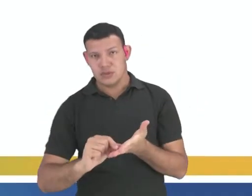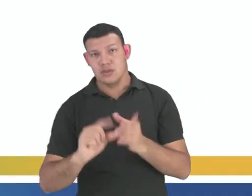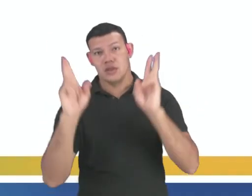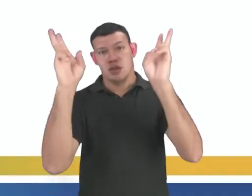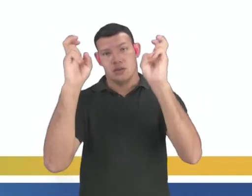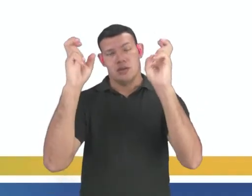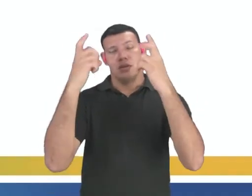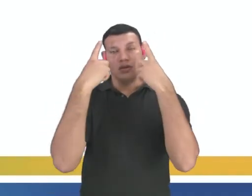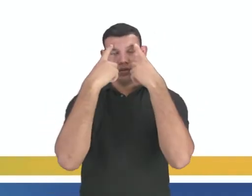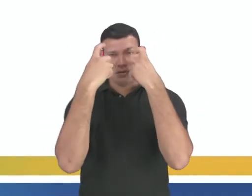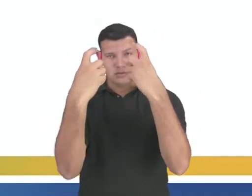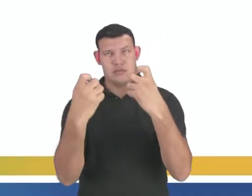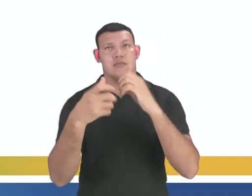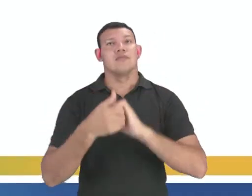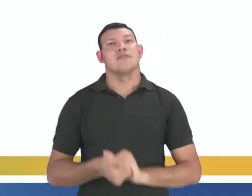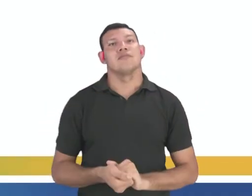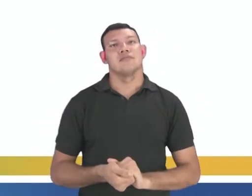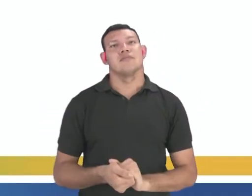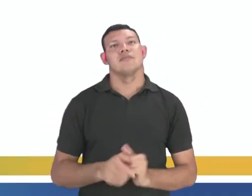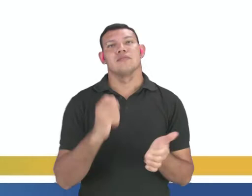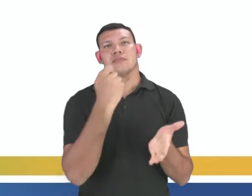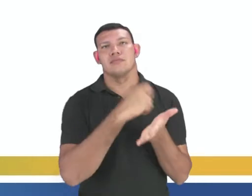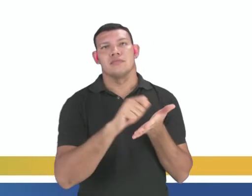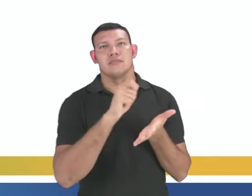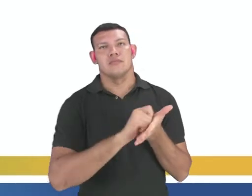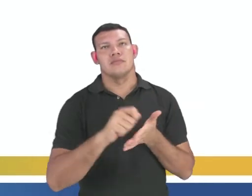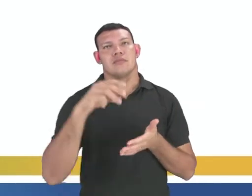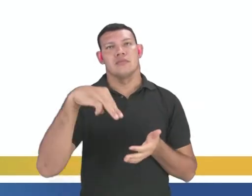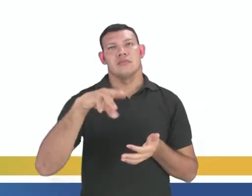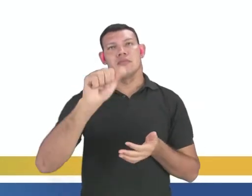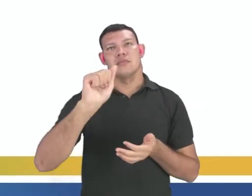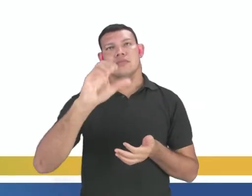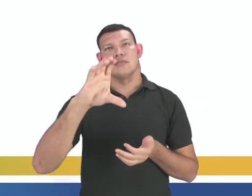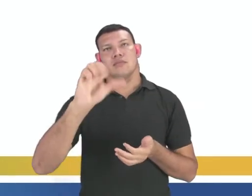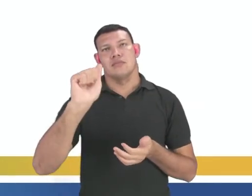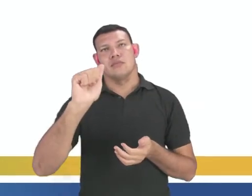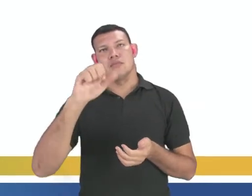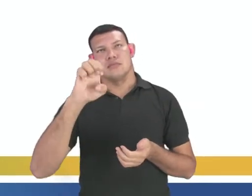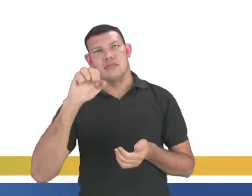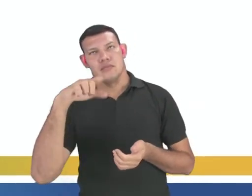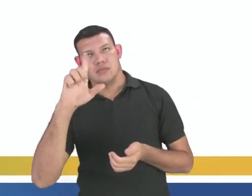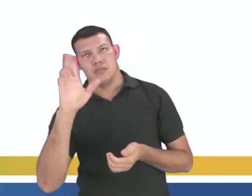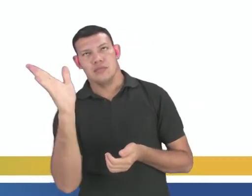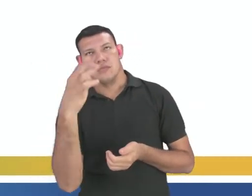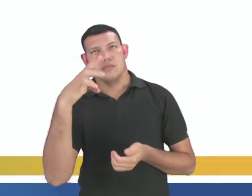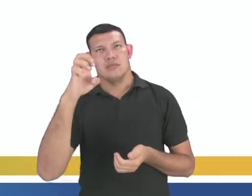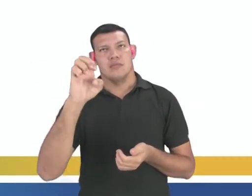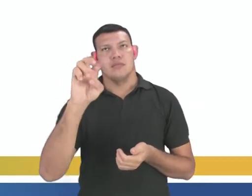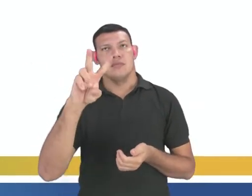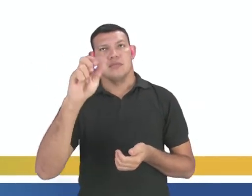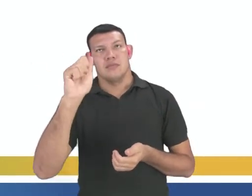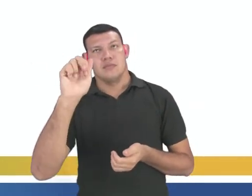que foi escrito por Macaé Evaristo. Então, prestem atenção para a gente identificar alguns elementos de fato e